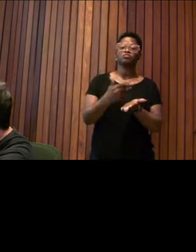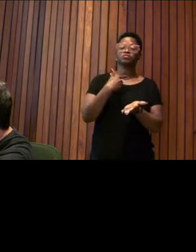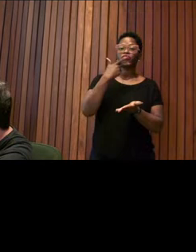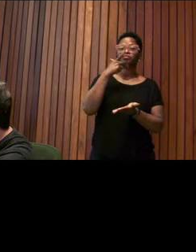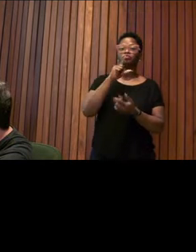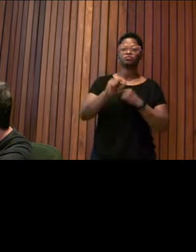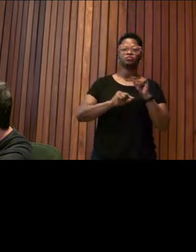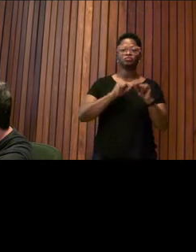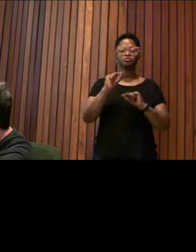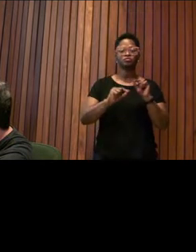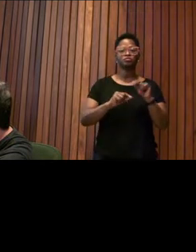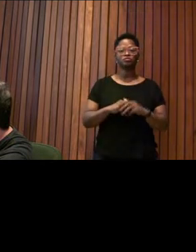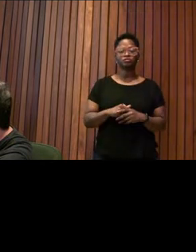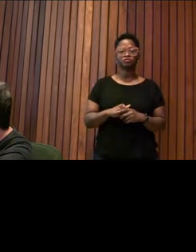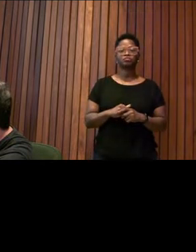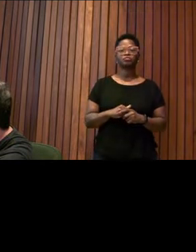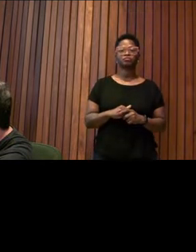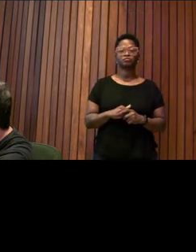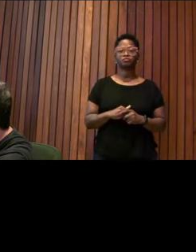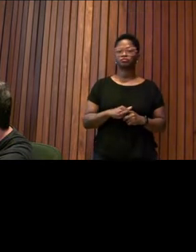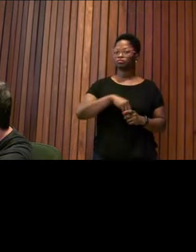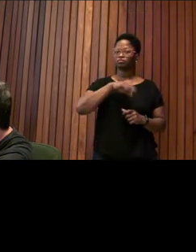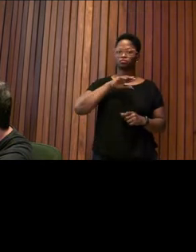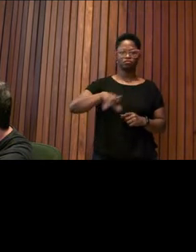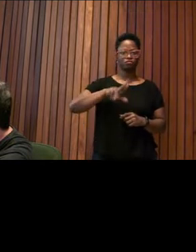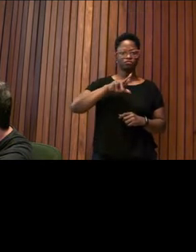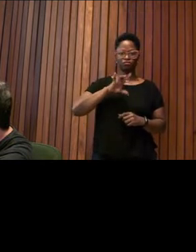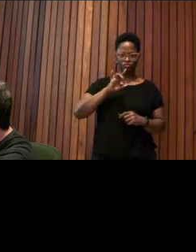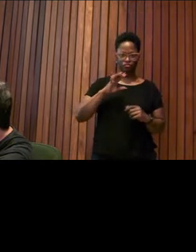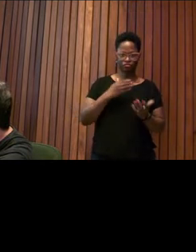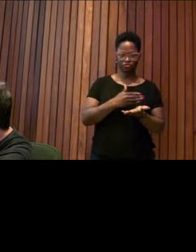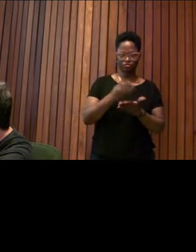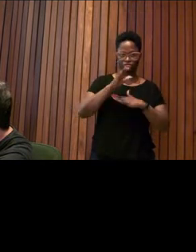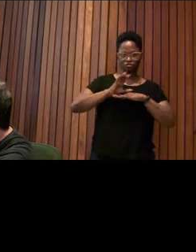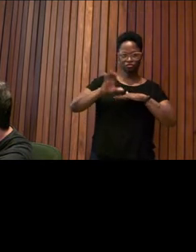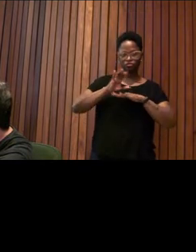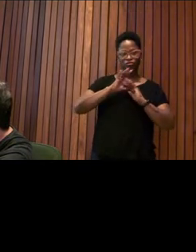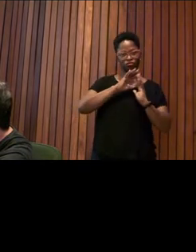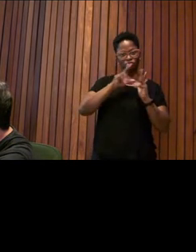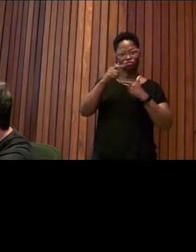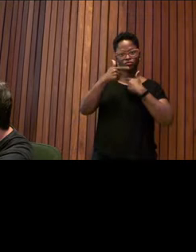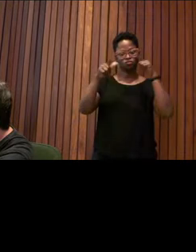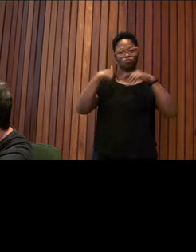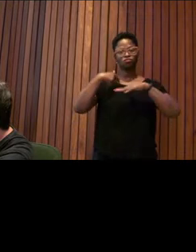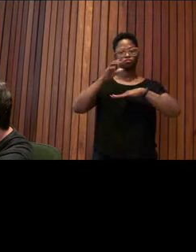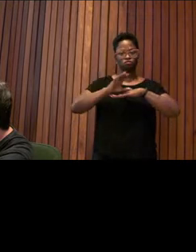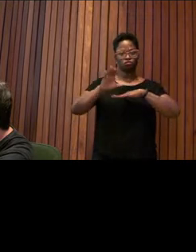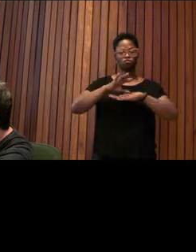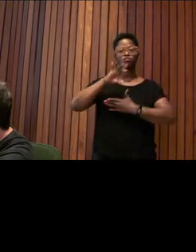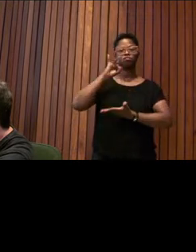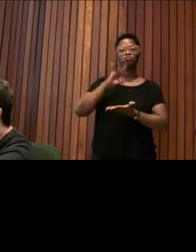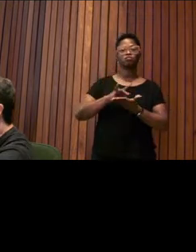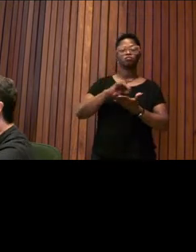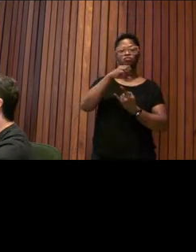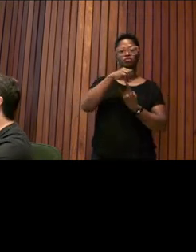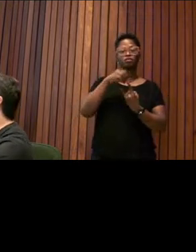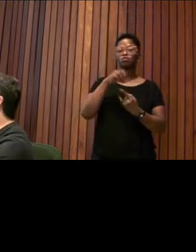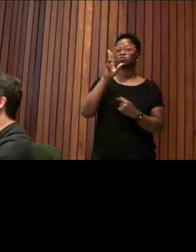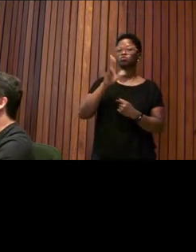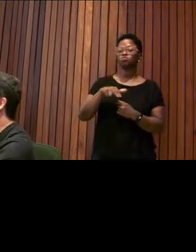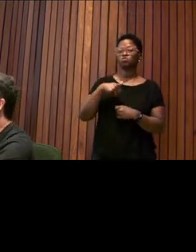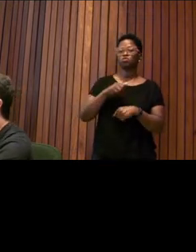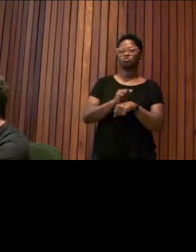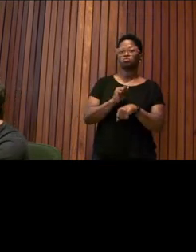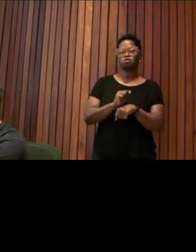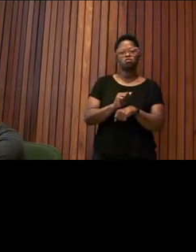assim... não só a iniciativa do nosso curso, mas todos os outros cursos realizados pela Fiocruz. Jamais esperei fazer